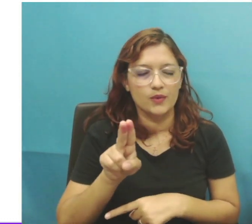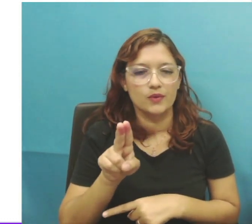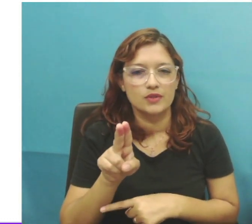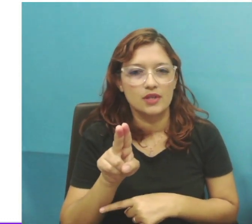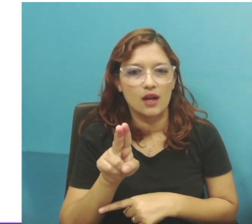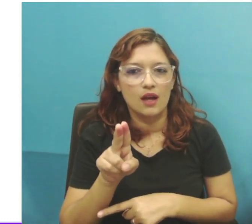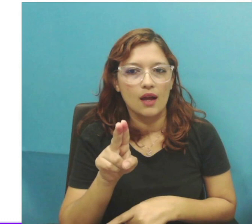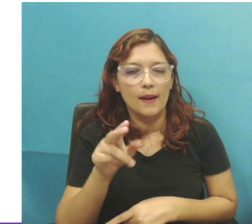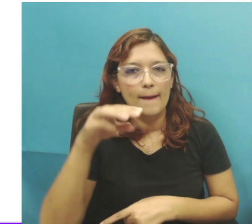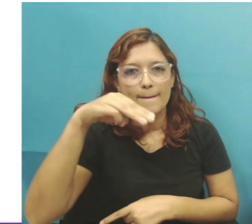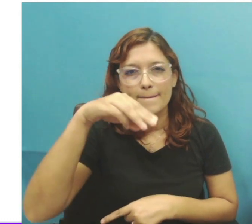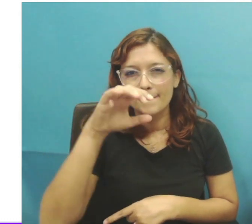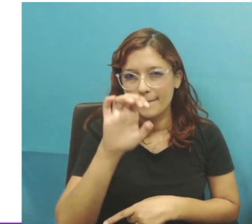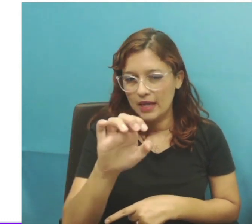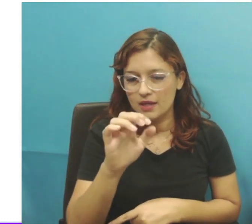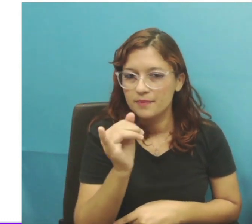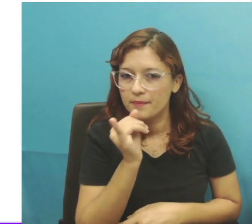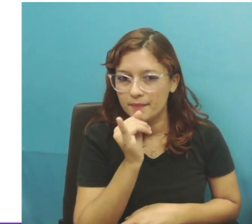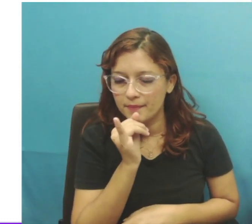Agora,